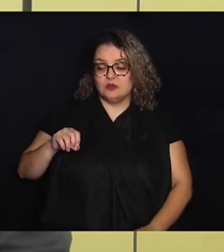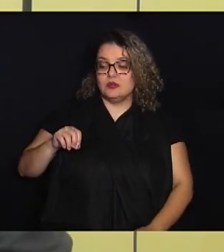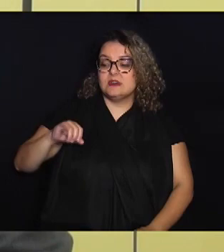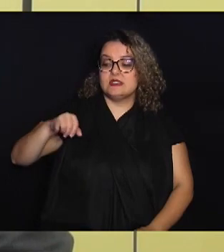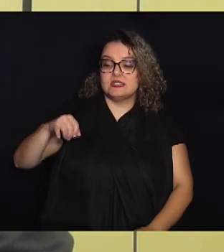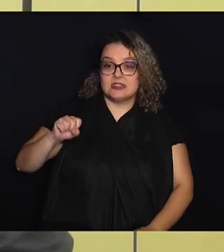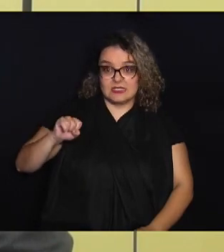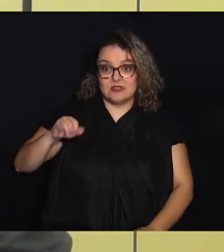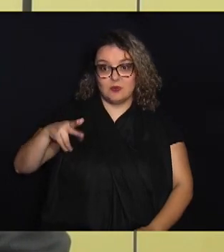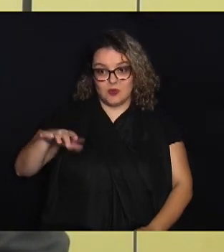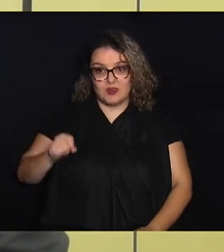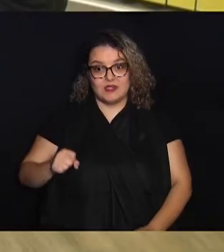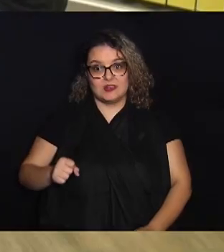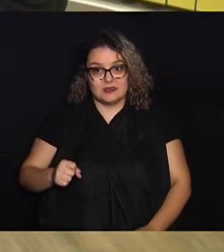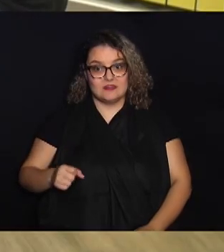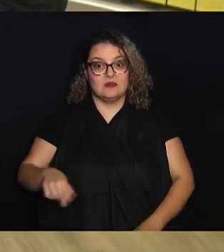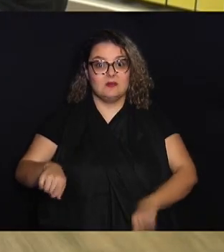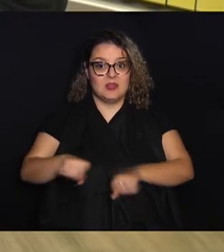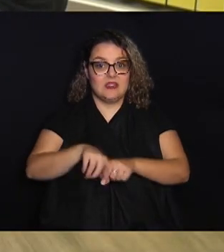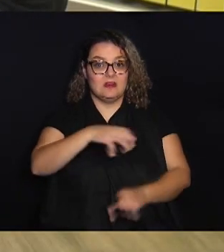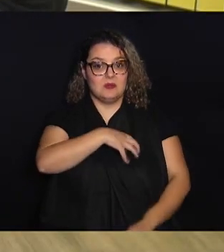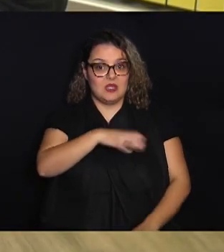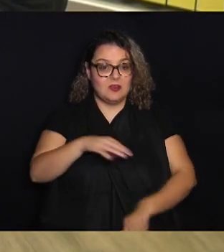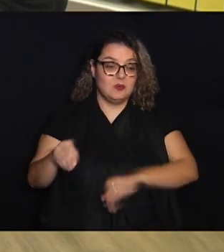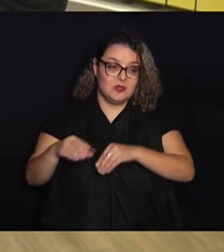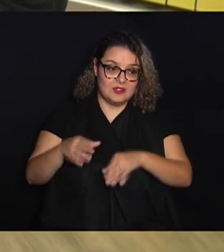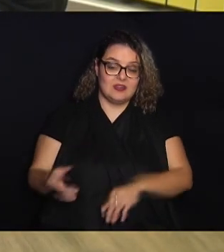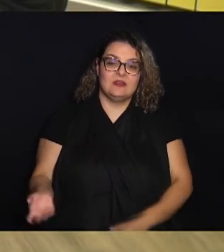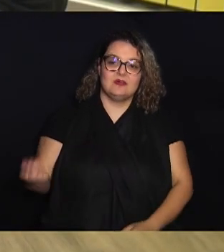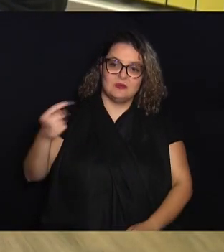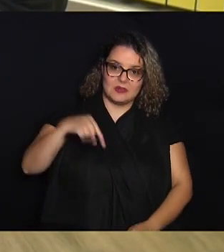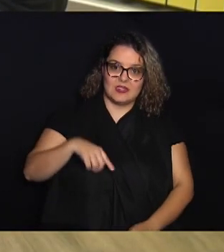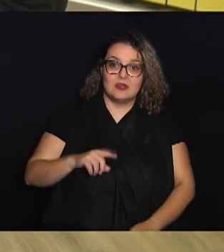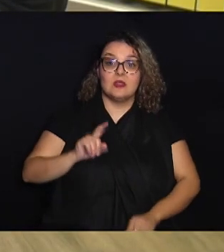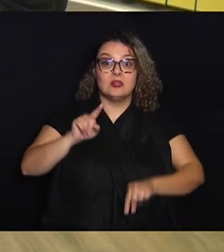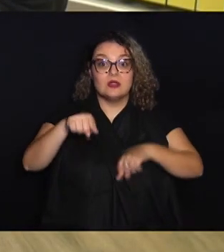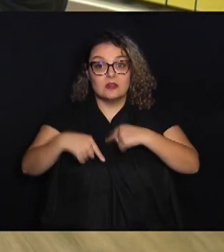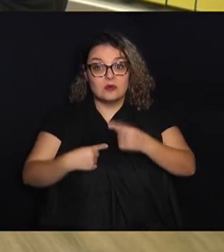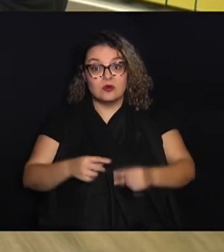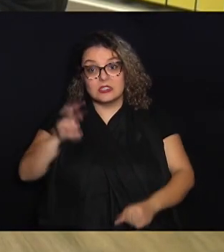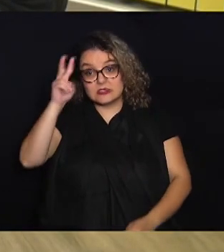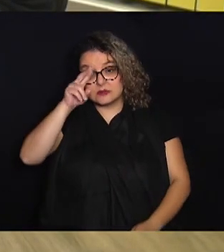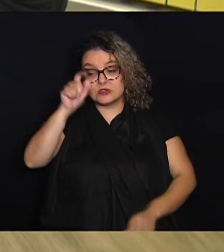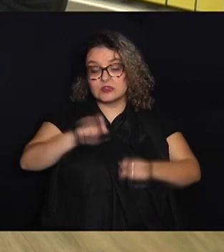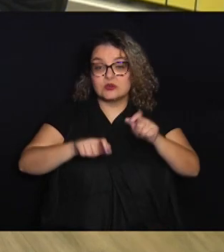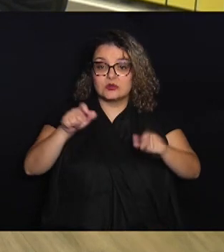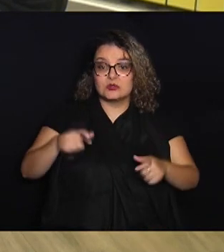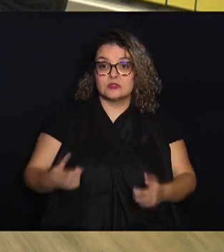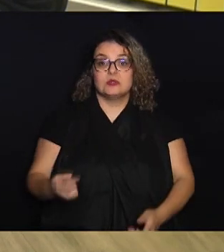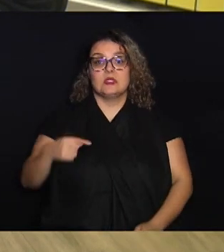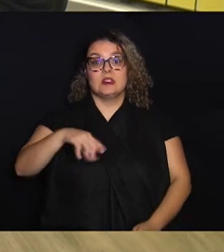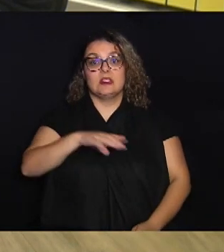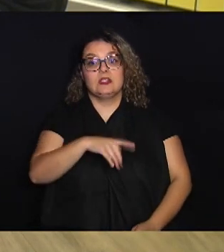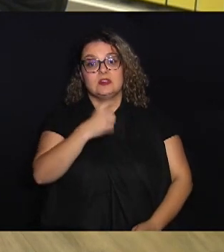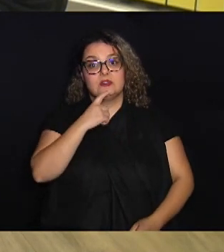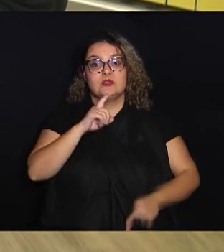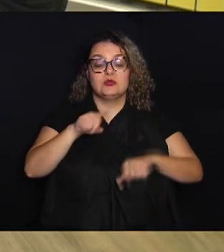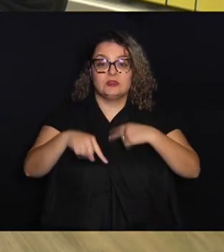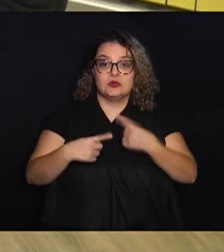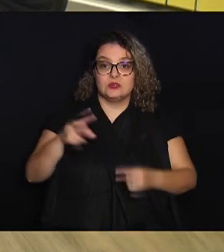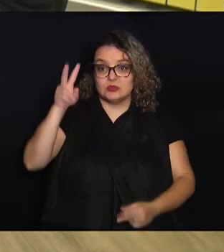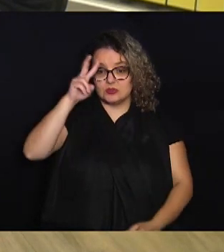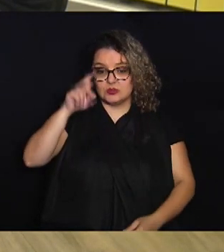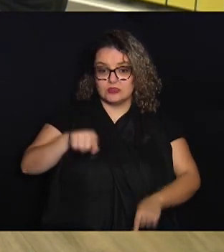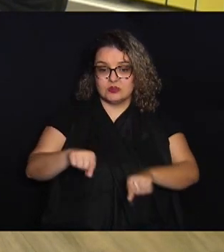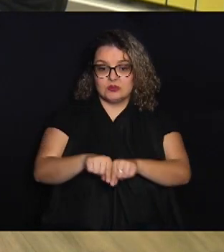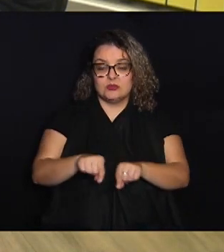receptivo. Vamos falar um pouco sobre, não é, outras personagens históricas aqui de Campinas, outros personagens também.